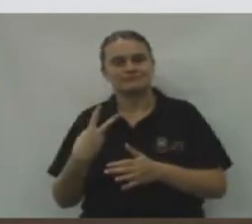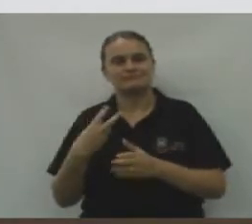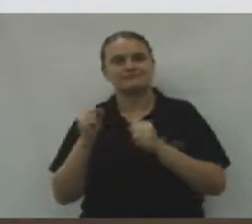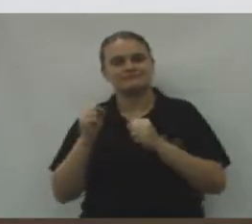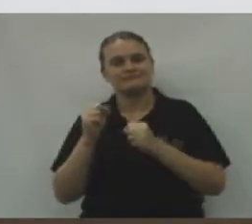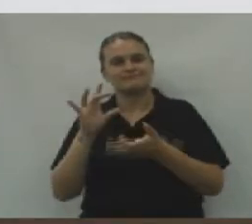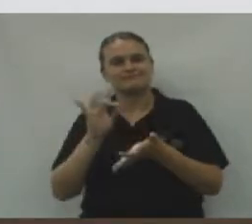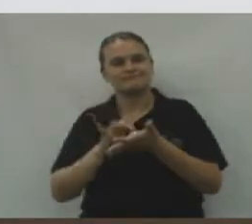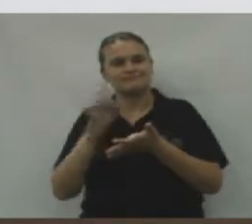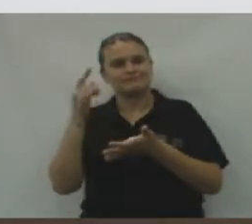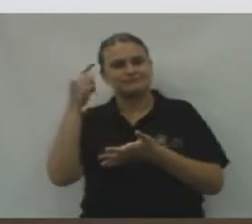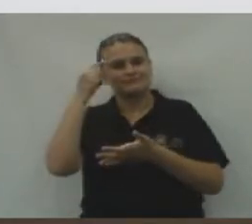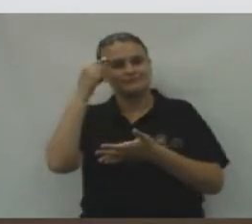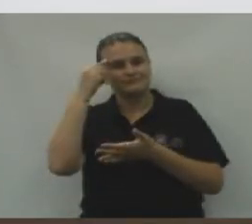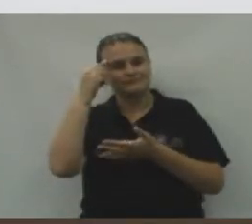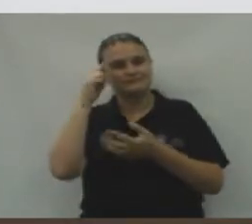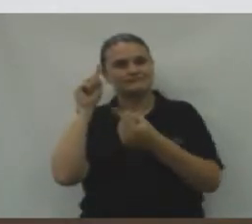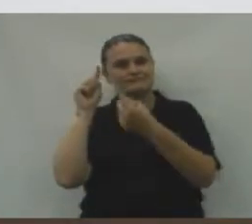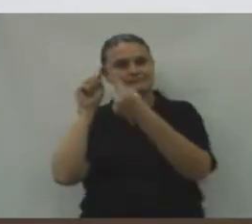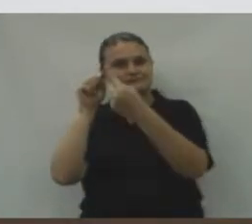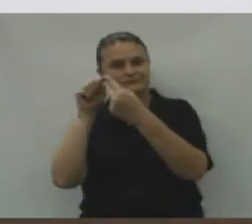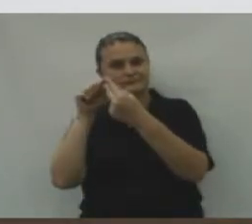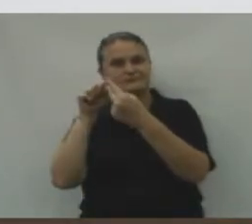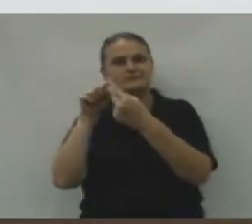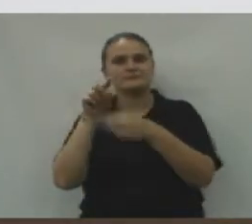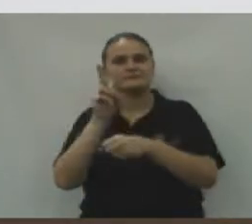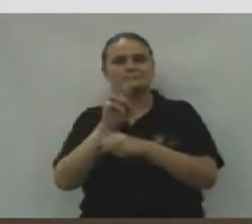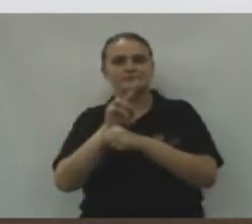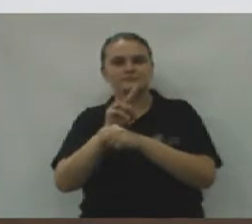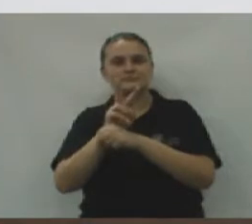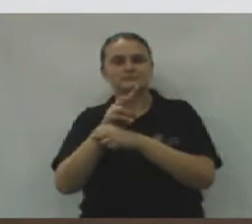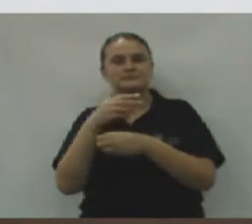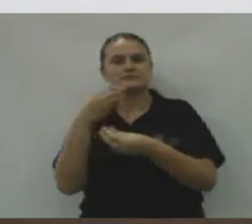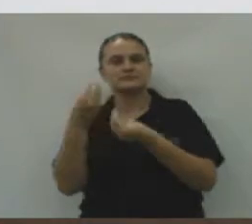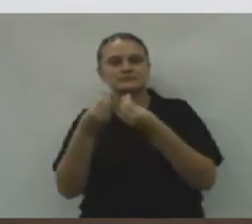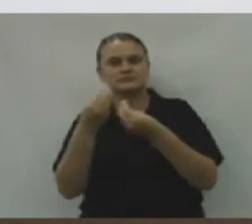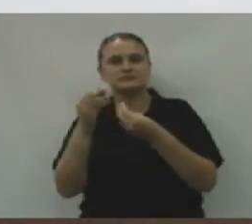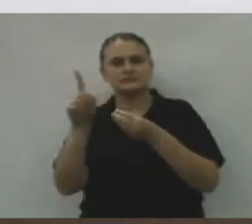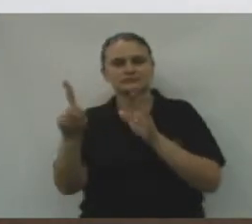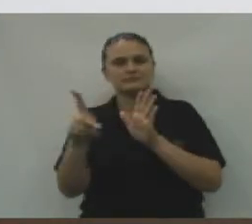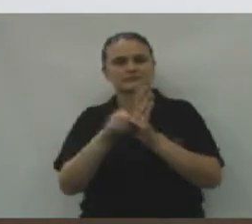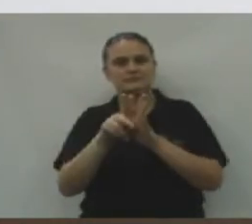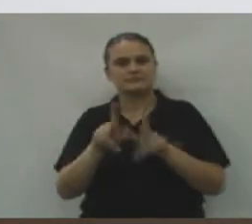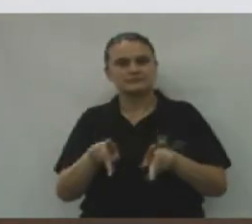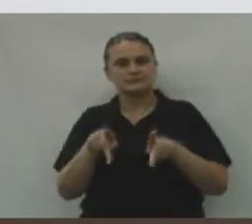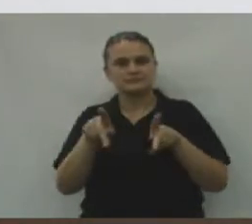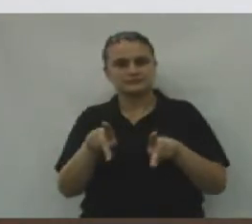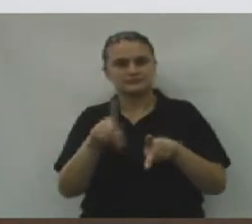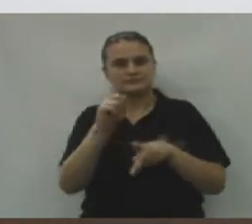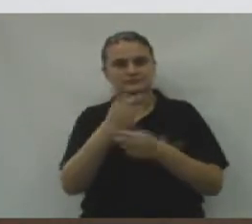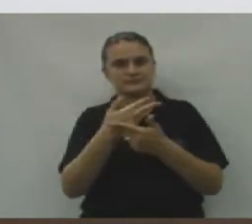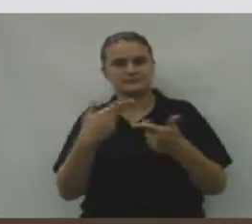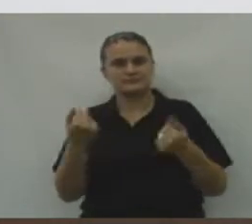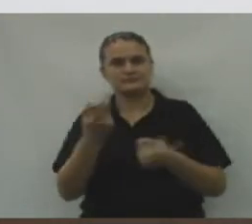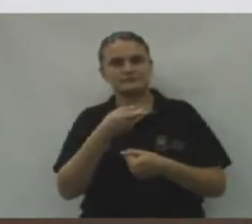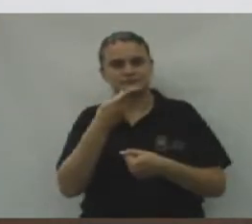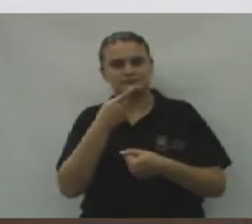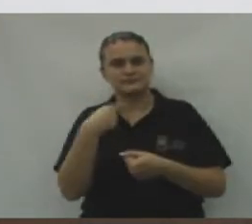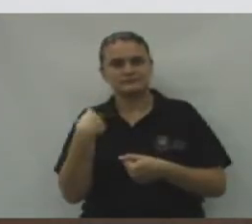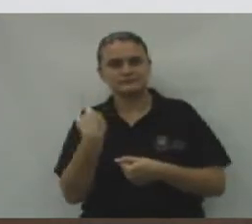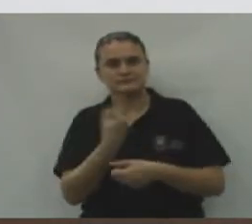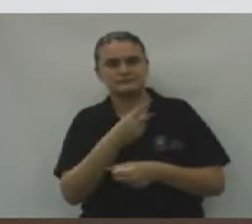mesmo pensamento, numa mesma ideia, cuidarmos do que é do povo. E uma das coisas que eu quero dizer que nós